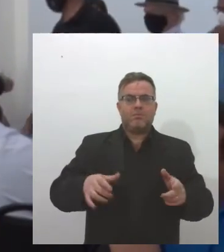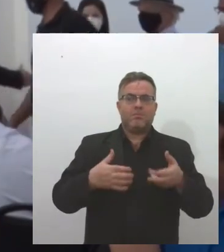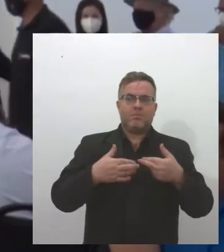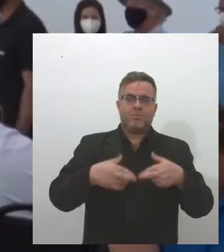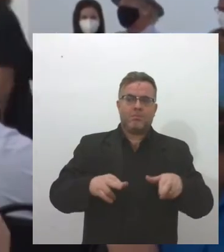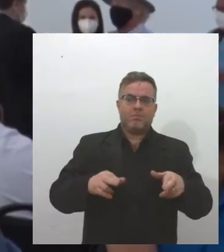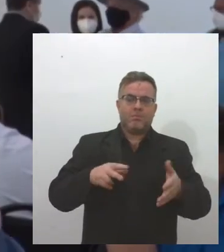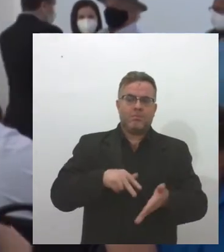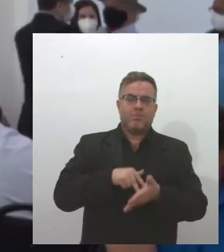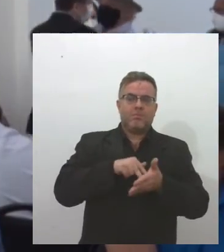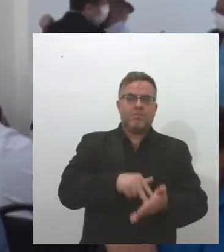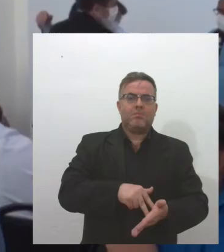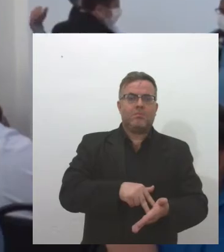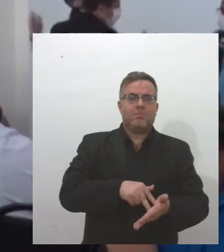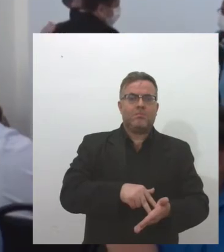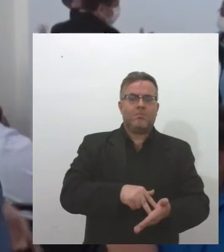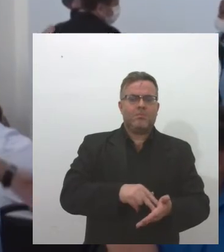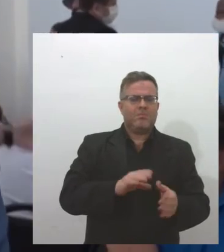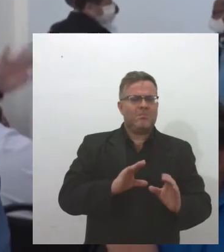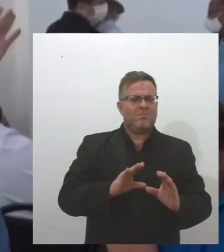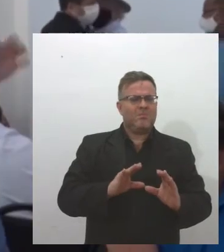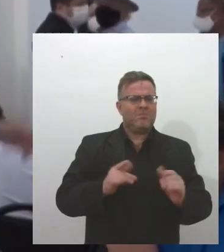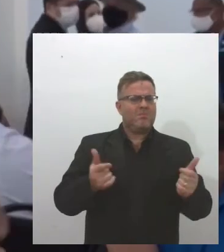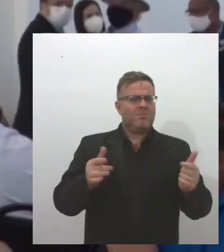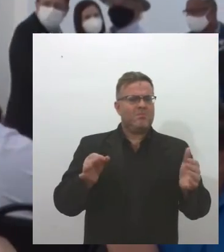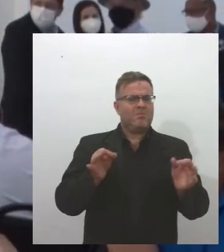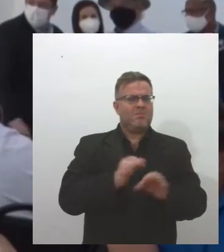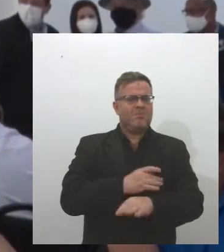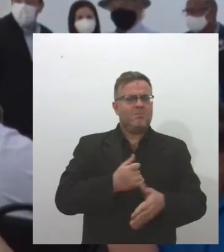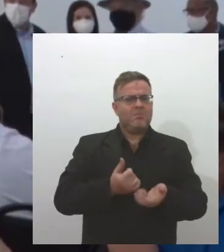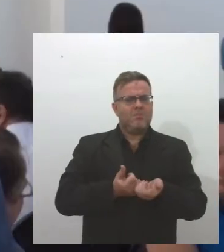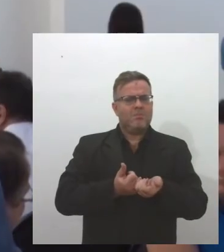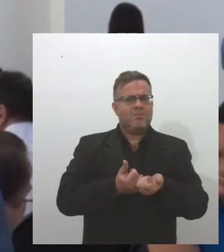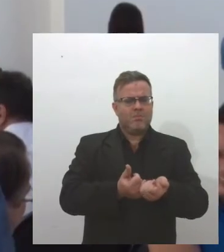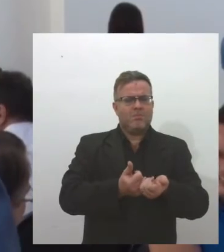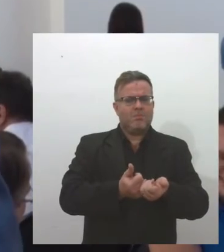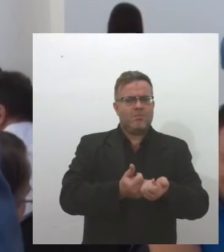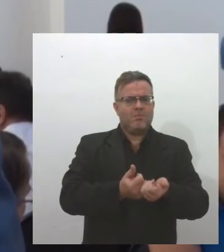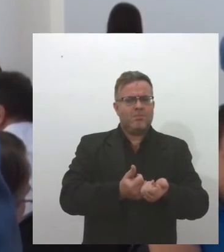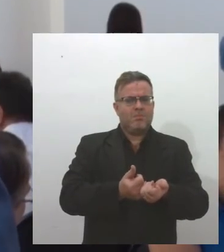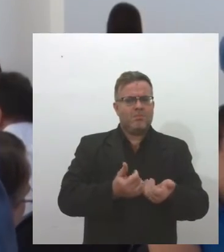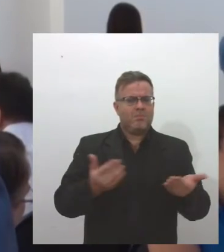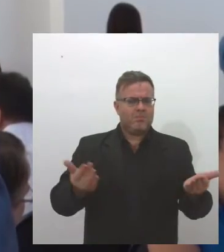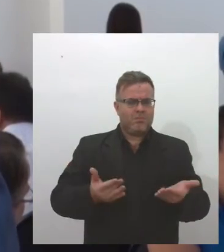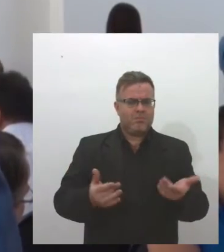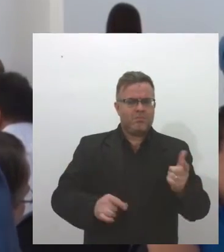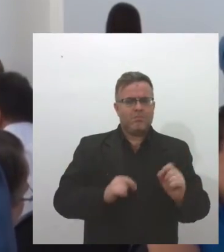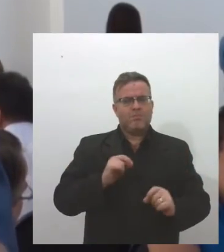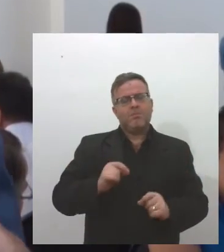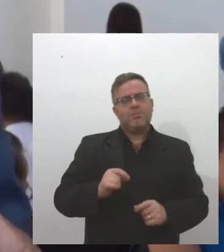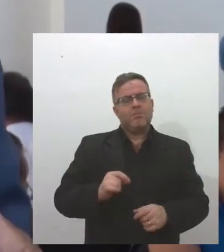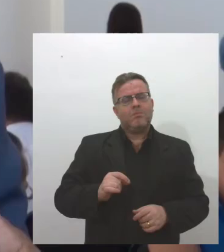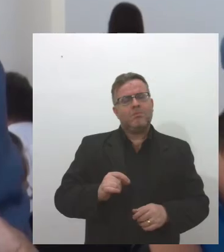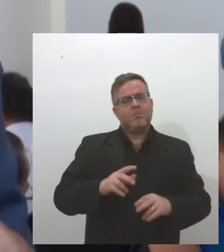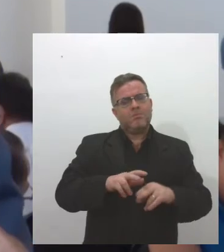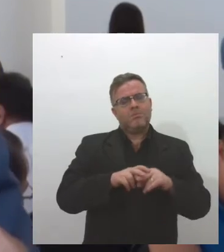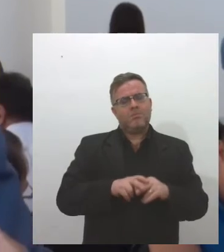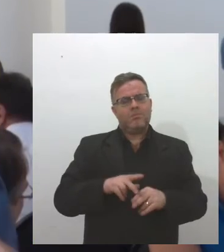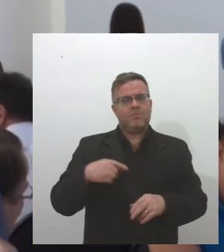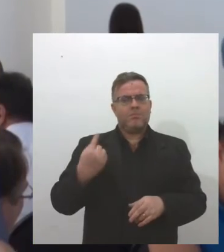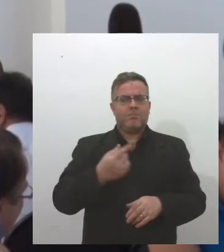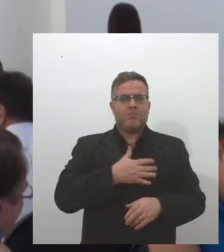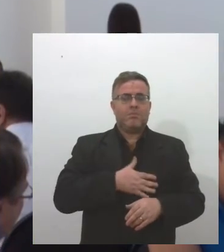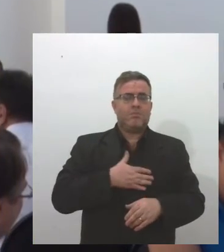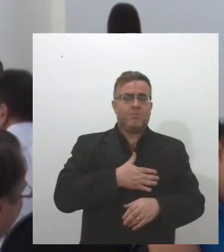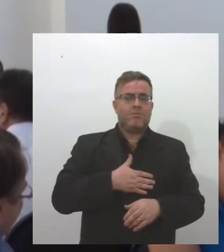firmeza e aí, obviamente, apoiar e dar continuidade ao processo de retomada. Sem dúvida, a gente é inquieto, né? A gente gostaria muito de